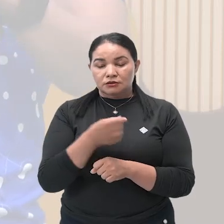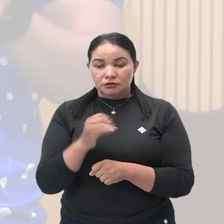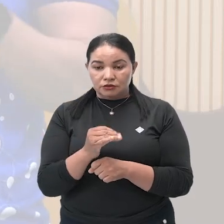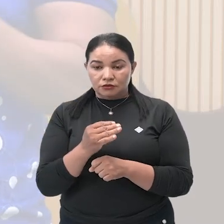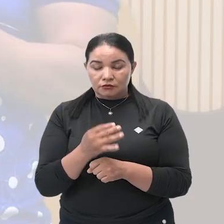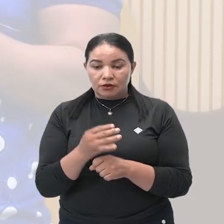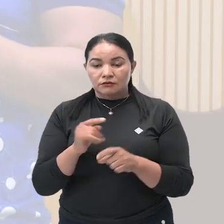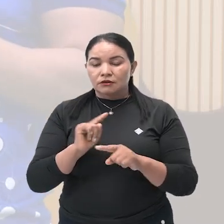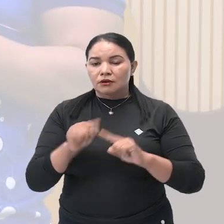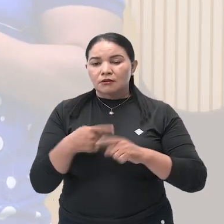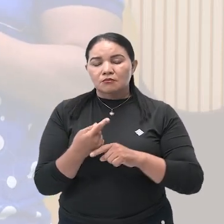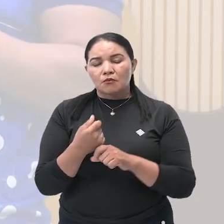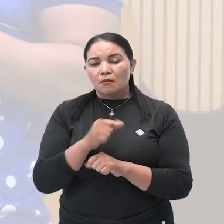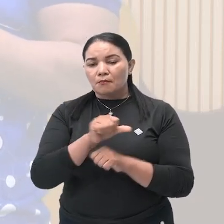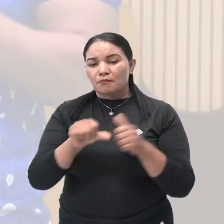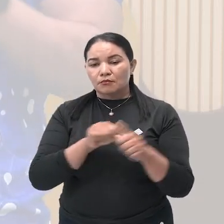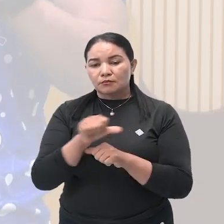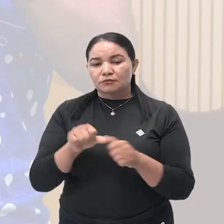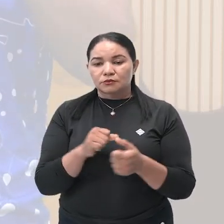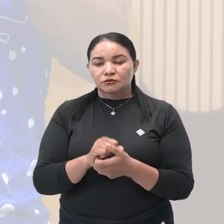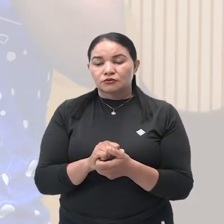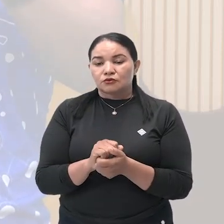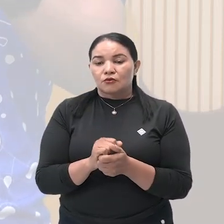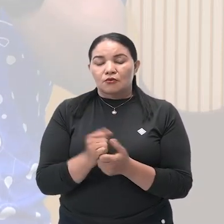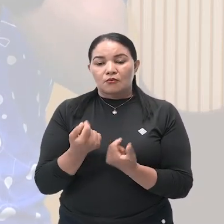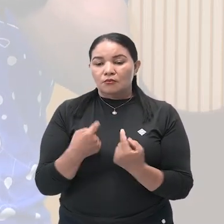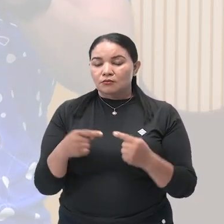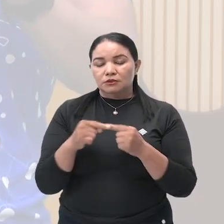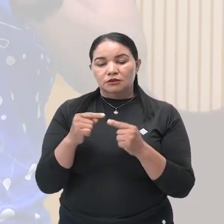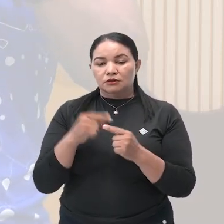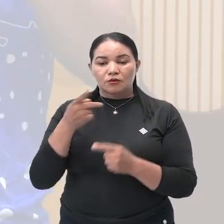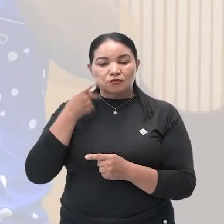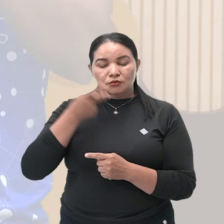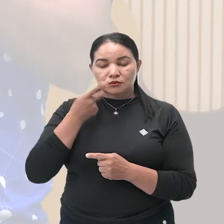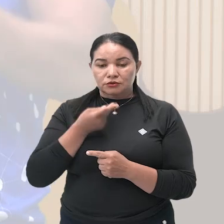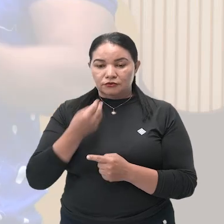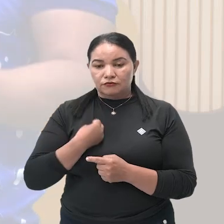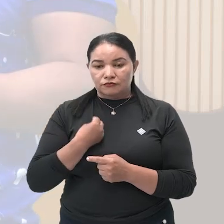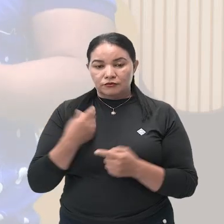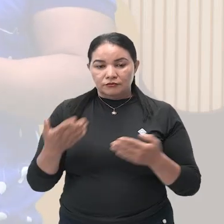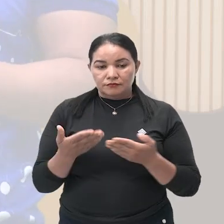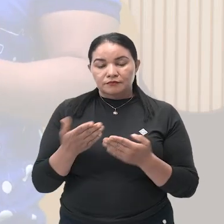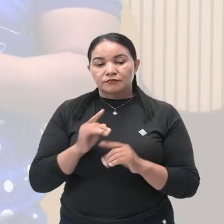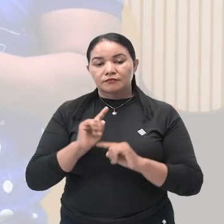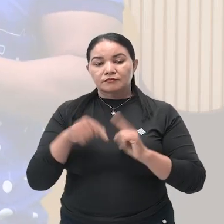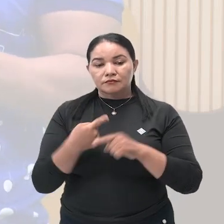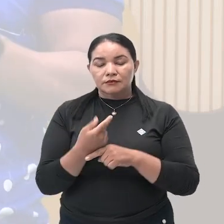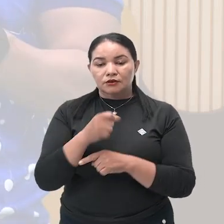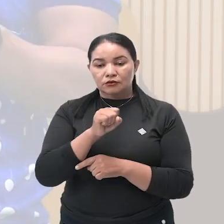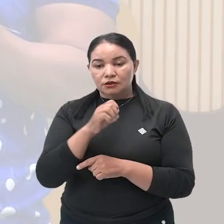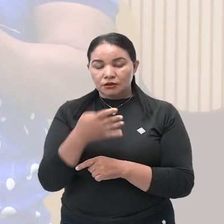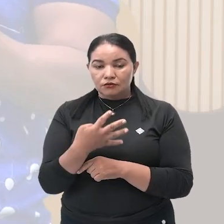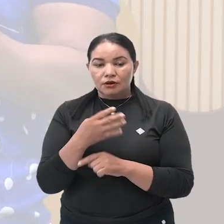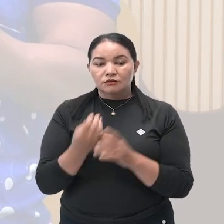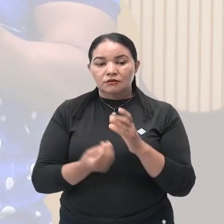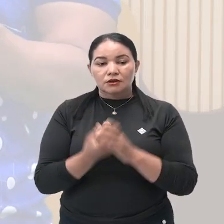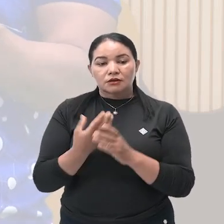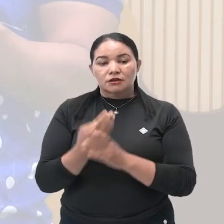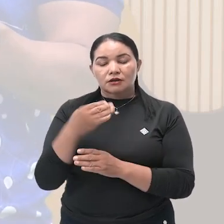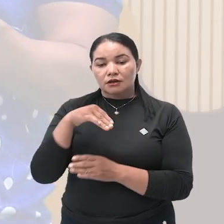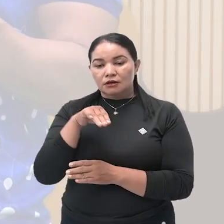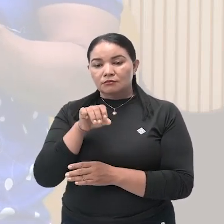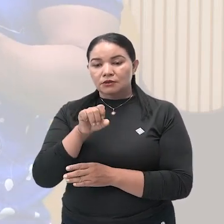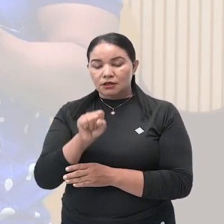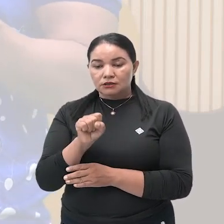função da conjuntura política que a gente vivia. E aí, em 84, surge ali o MST, tá bom? Como um movimento que vai lutar pelos